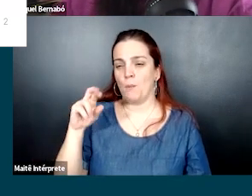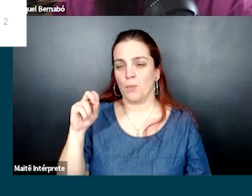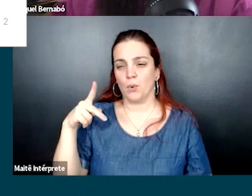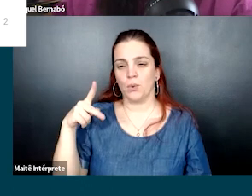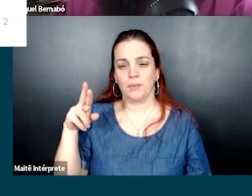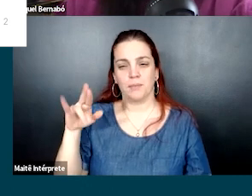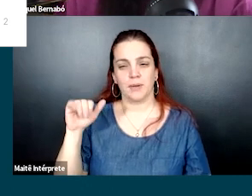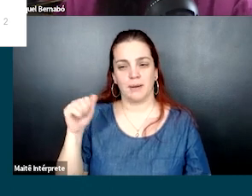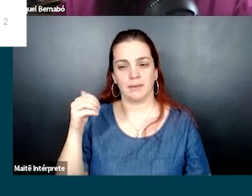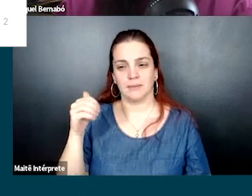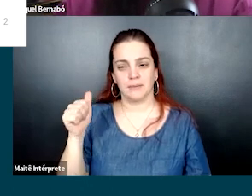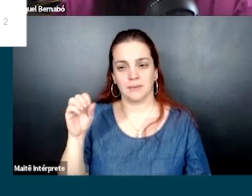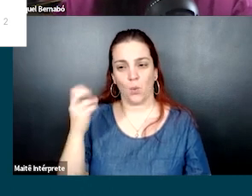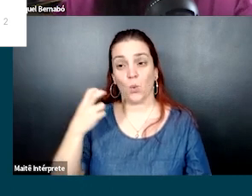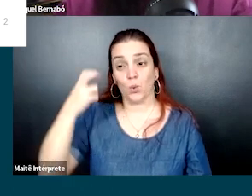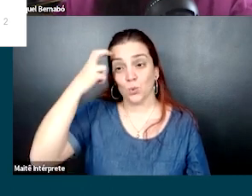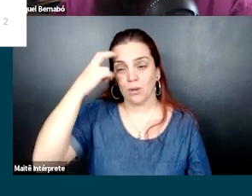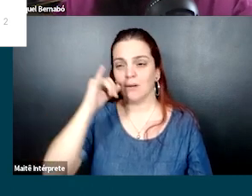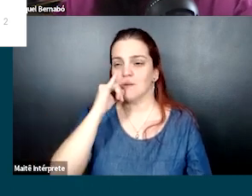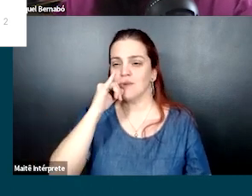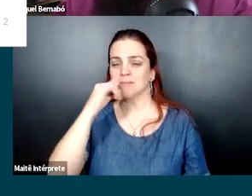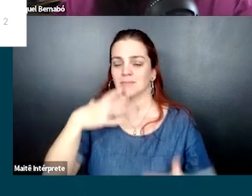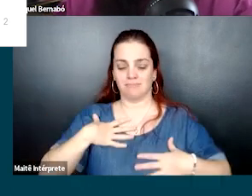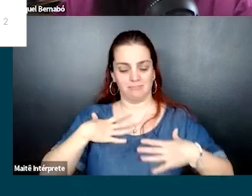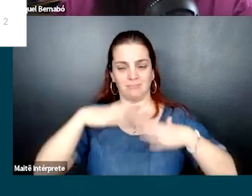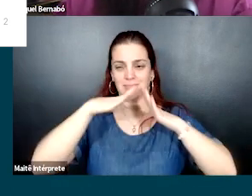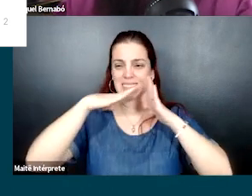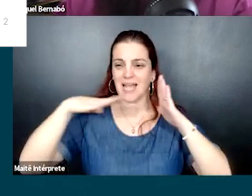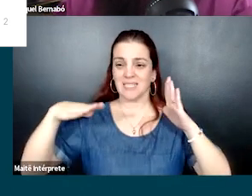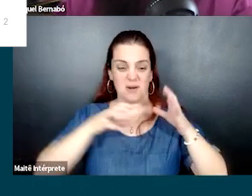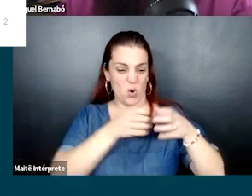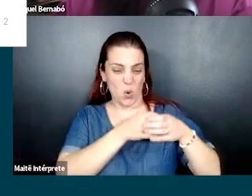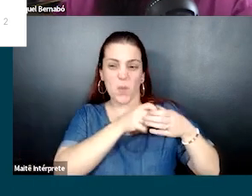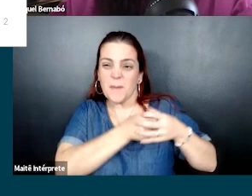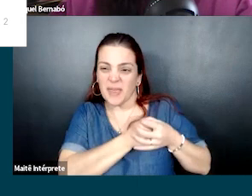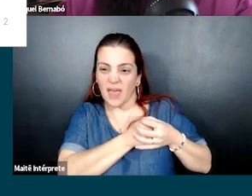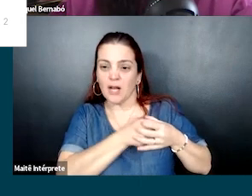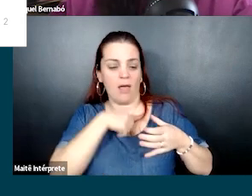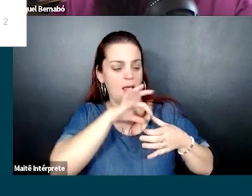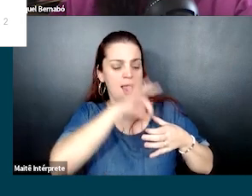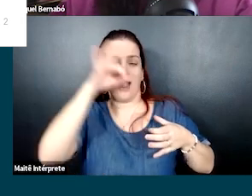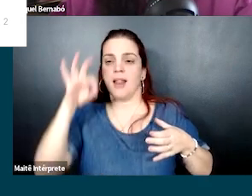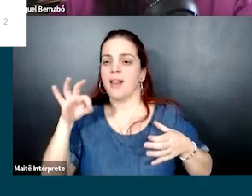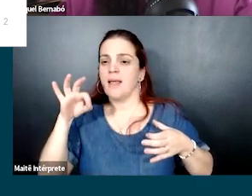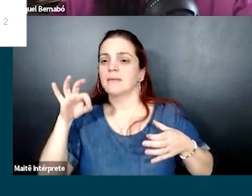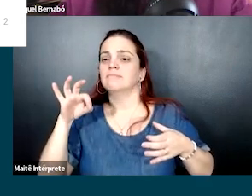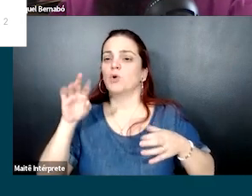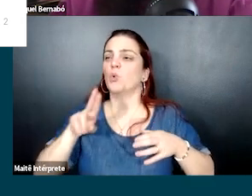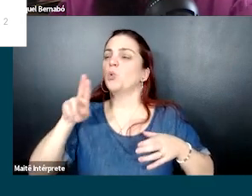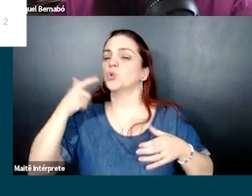um grupo dominante, ele se apropria de alguns símbolos ali e estéticas de um grupo oprimido